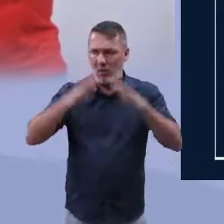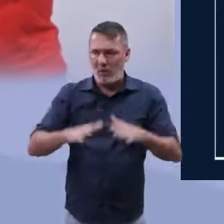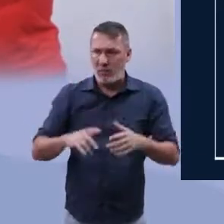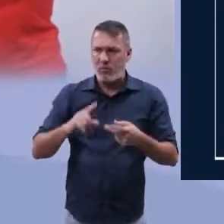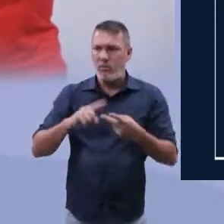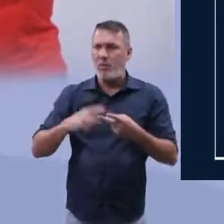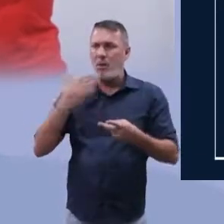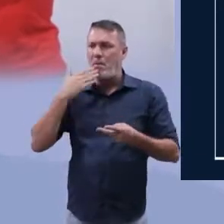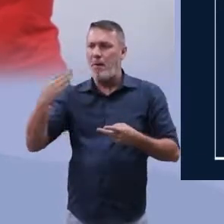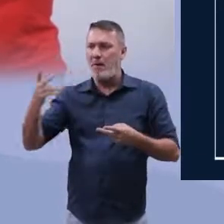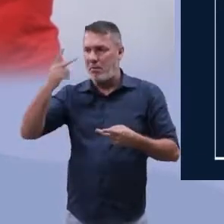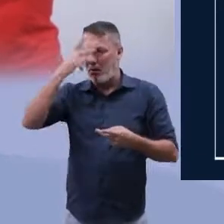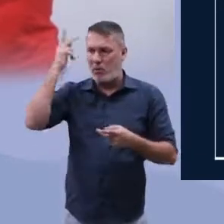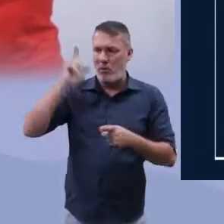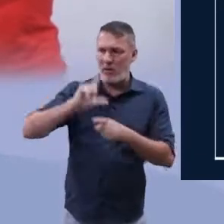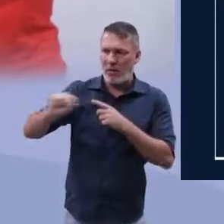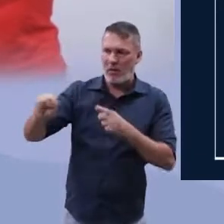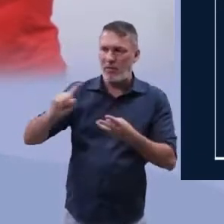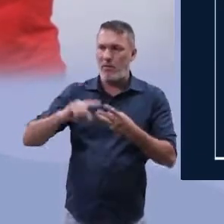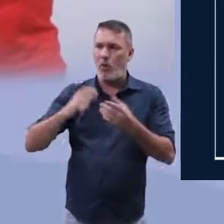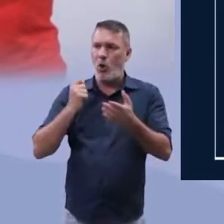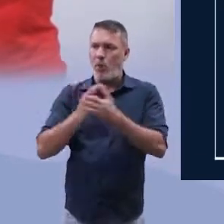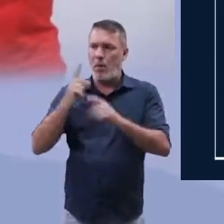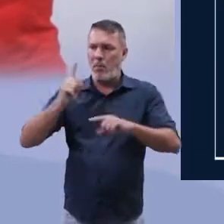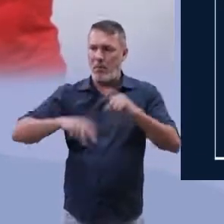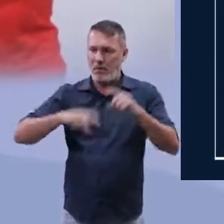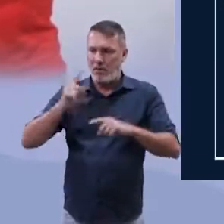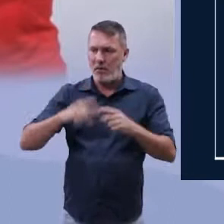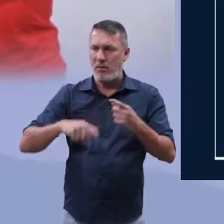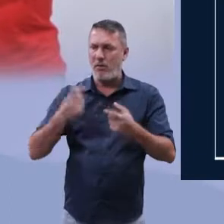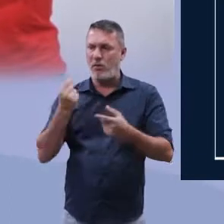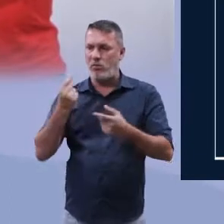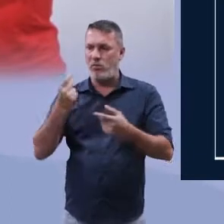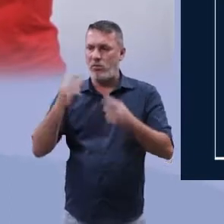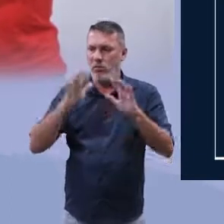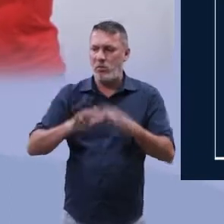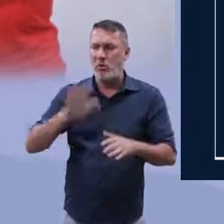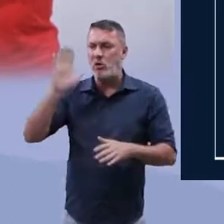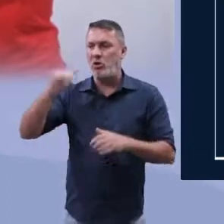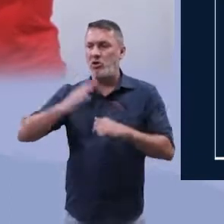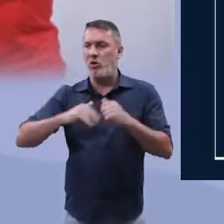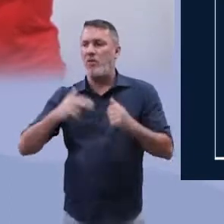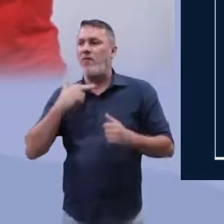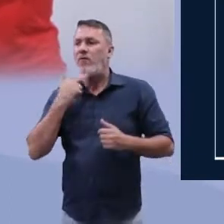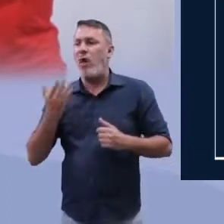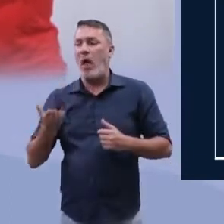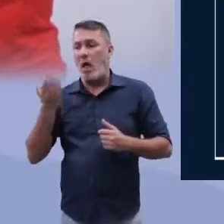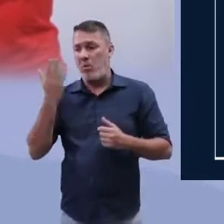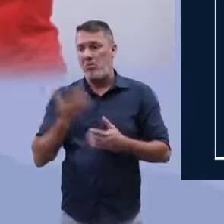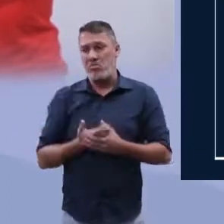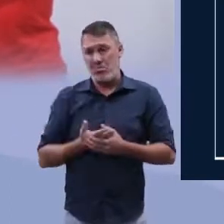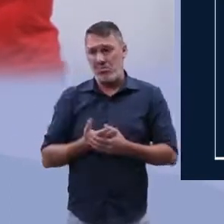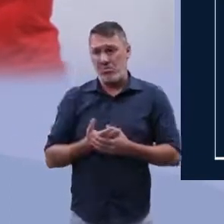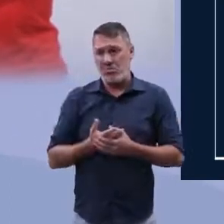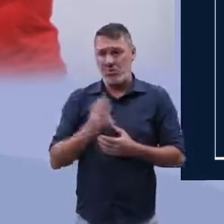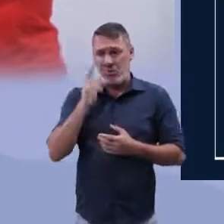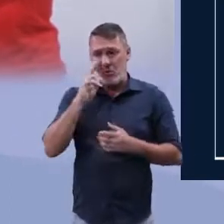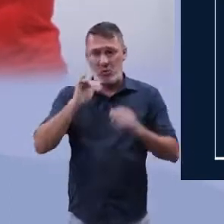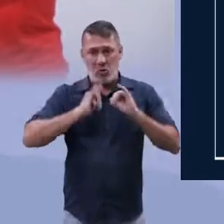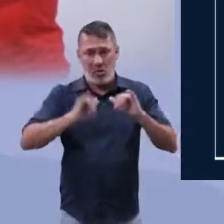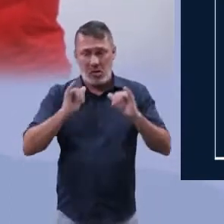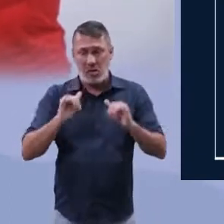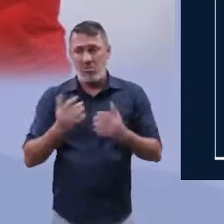para uma pessoa se retirar, comprar produtos fora de moda, indicar recessão na economia ou chamar alguém em voz alta. Olha, com